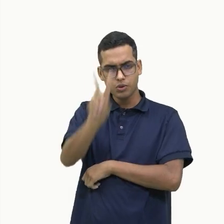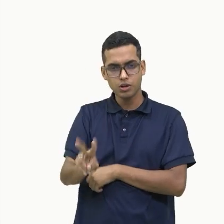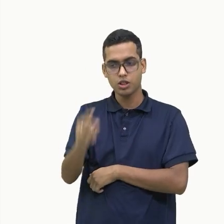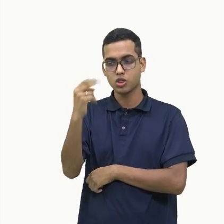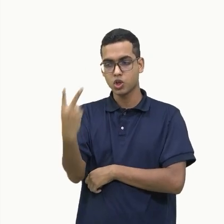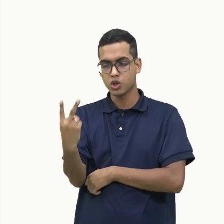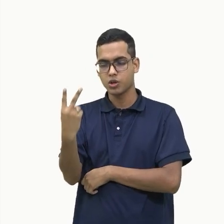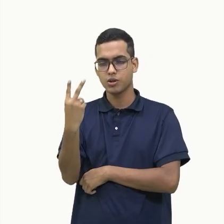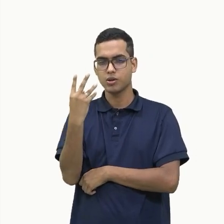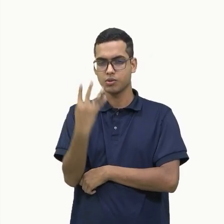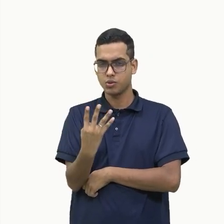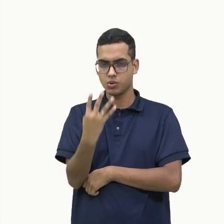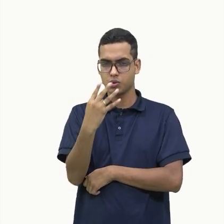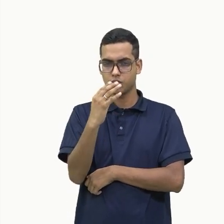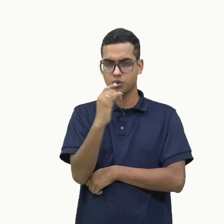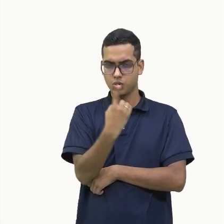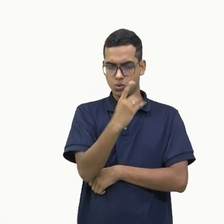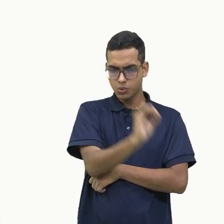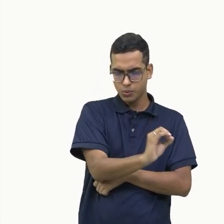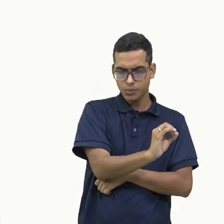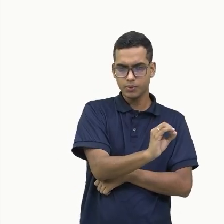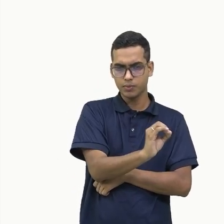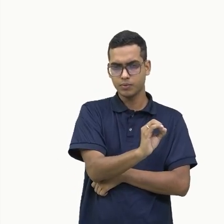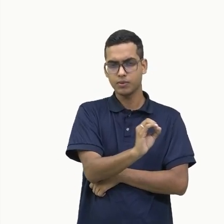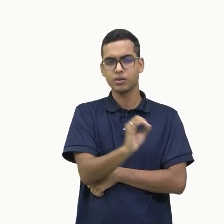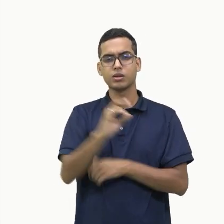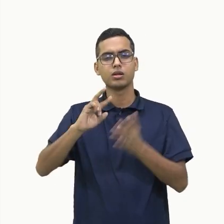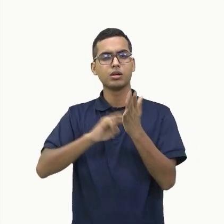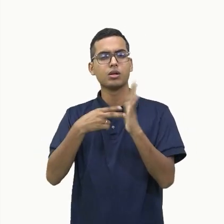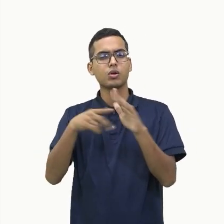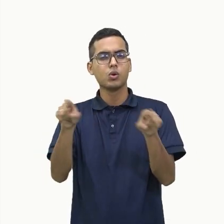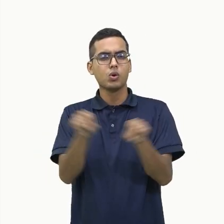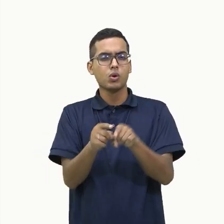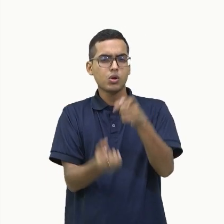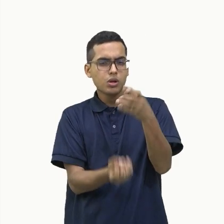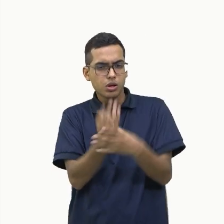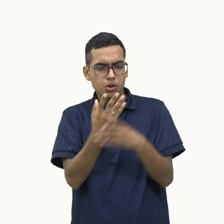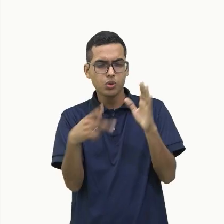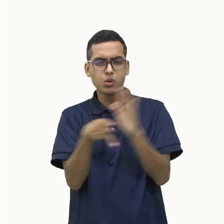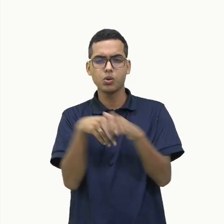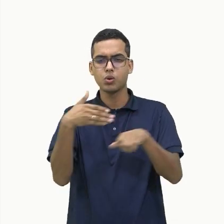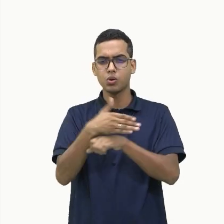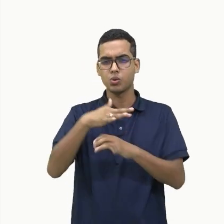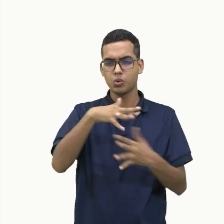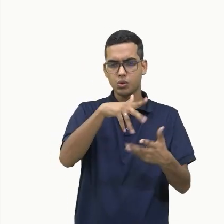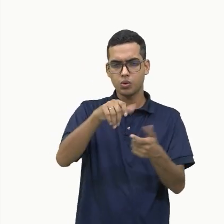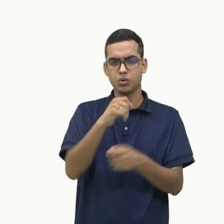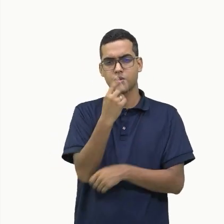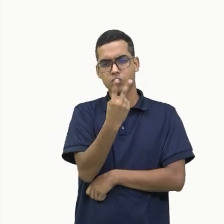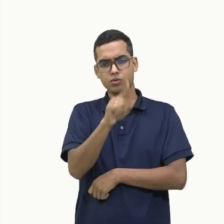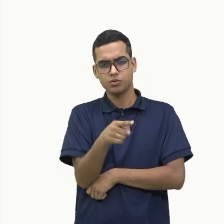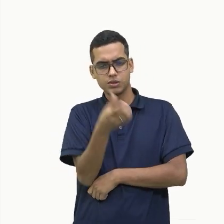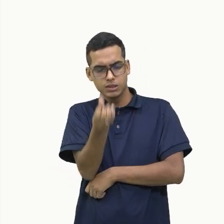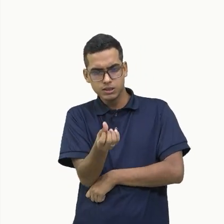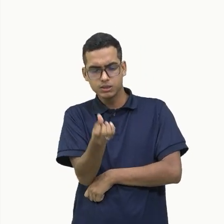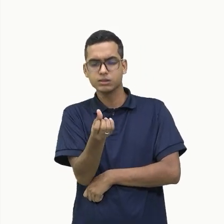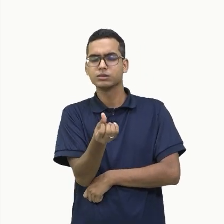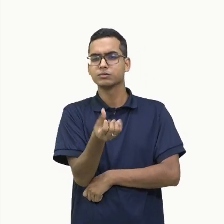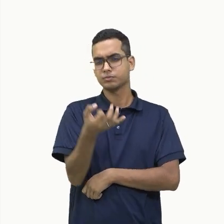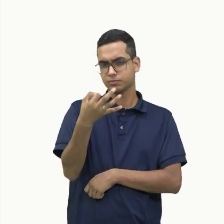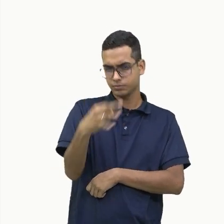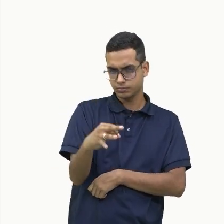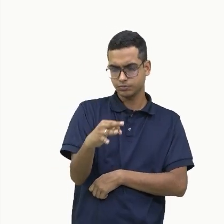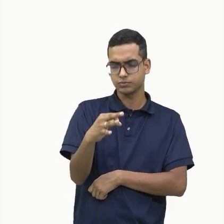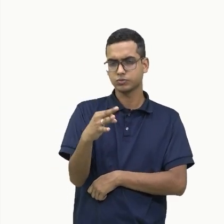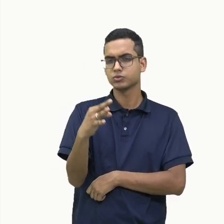Isso significa, em relação à participação da produção global, de 2,6%. Né? Agora,